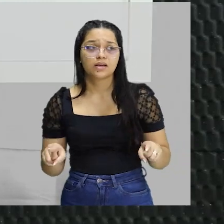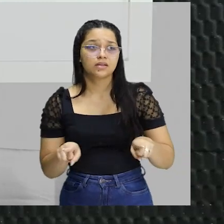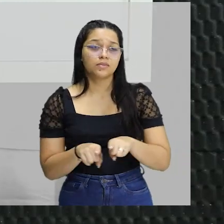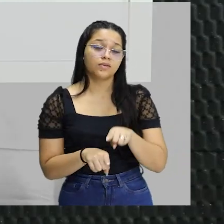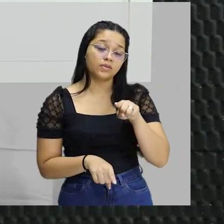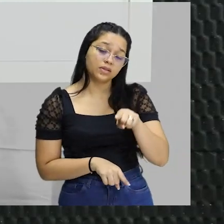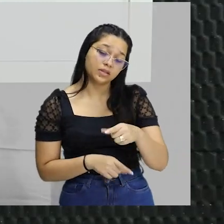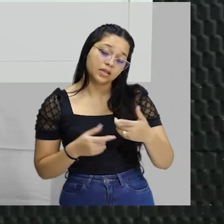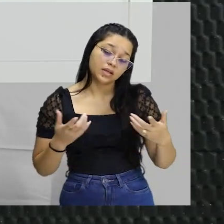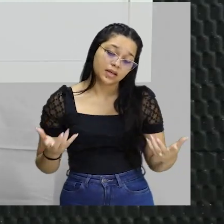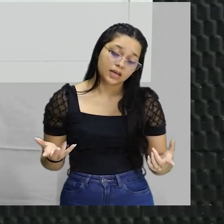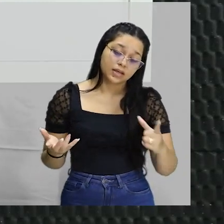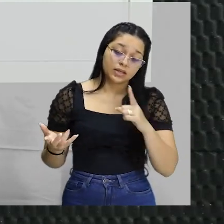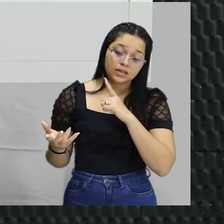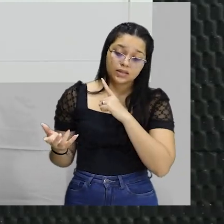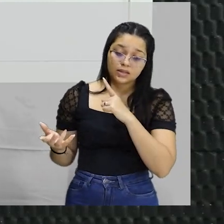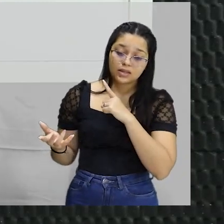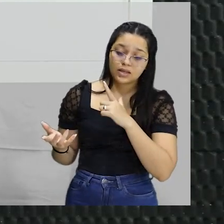vai encontrar